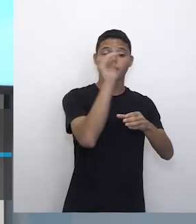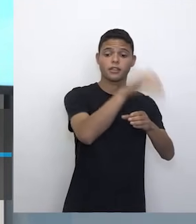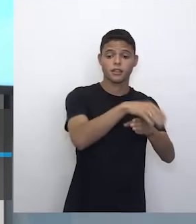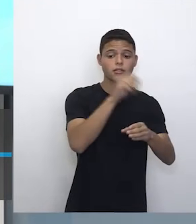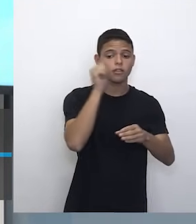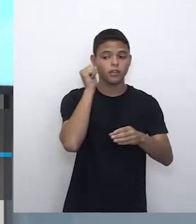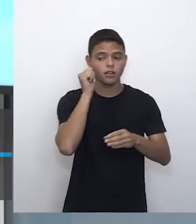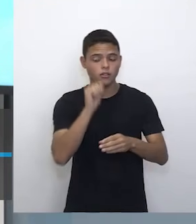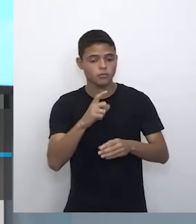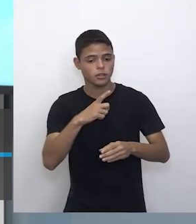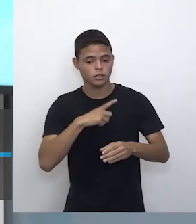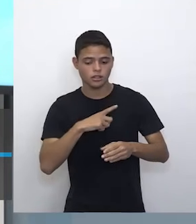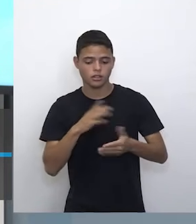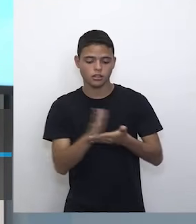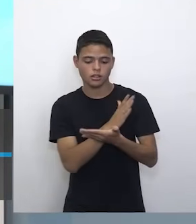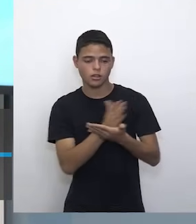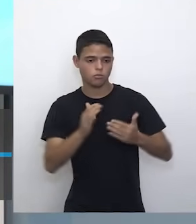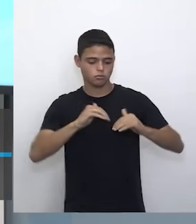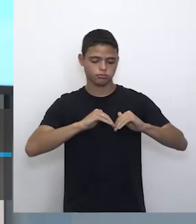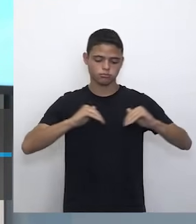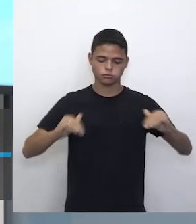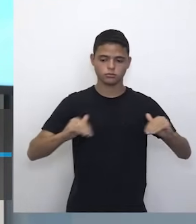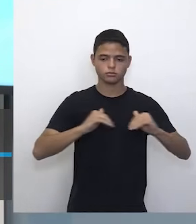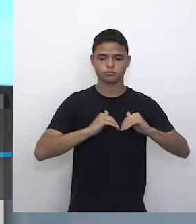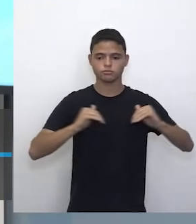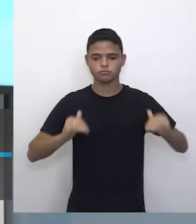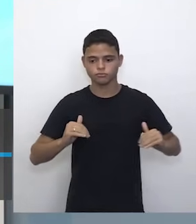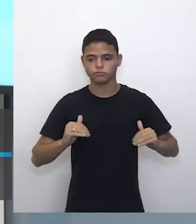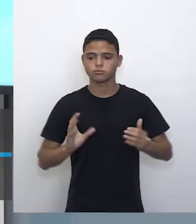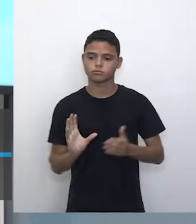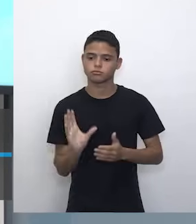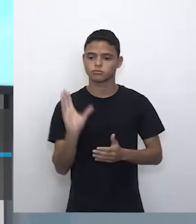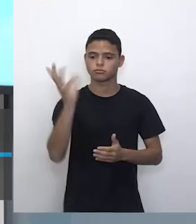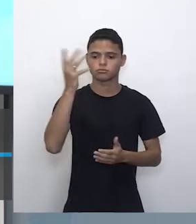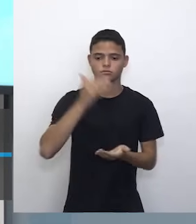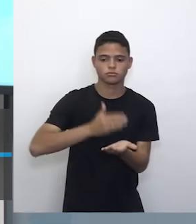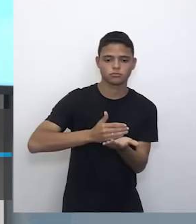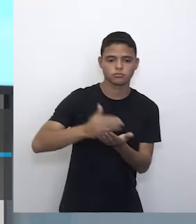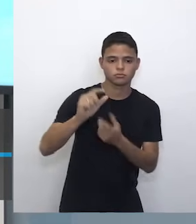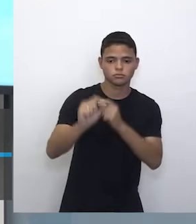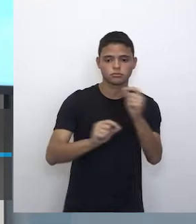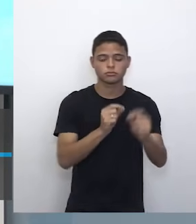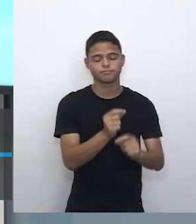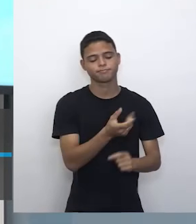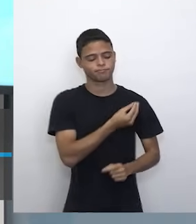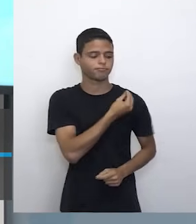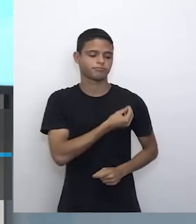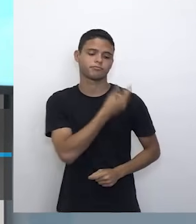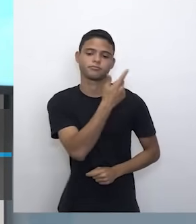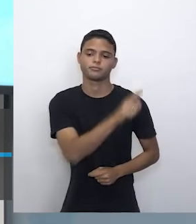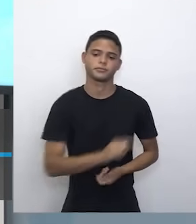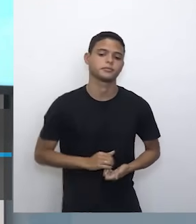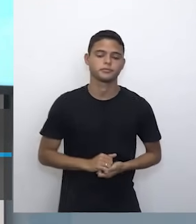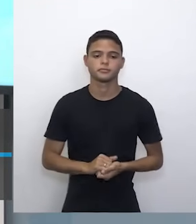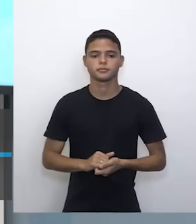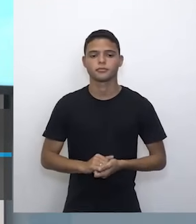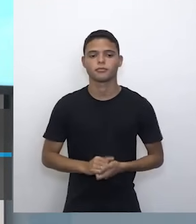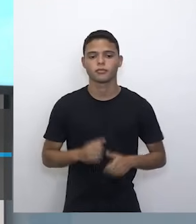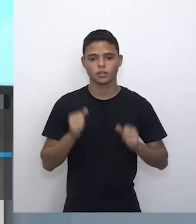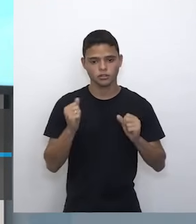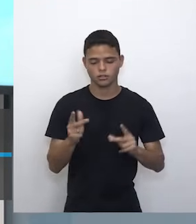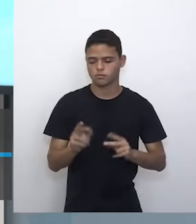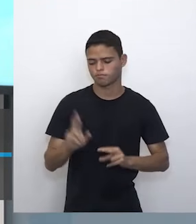sofrer divisões celulares sem ser fecundado e começa a gerar um novo ser vivo, tá bom? Então aí